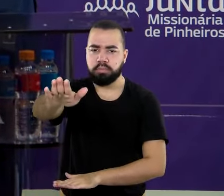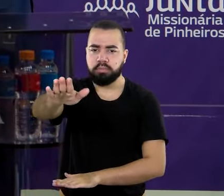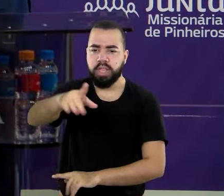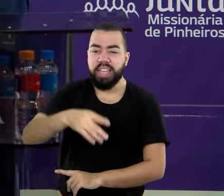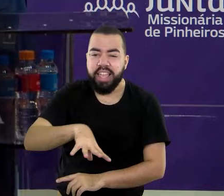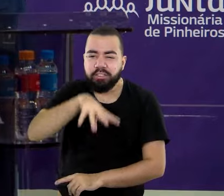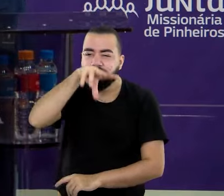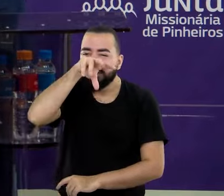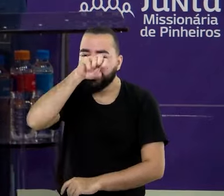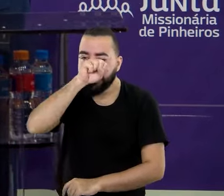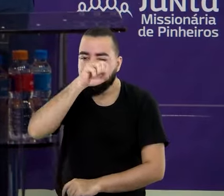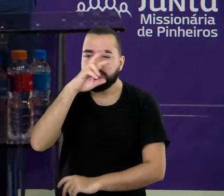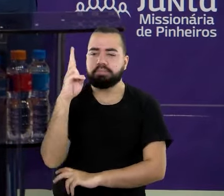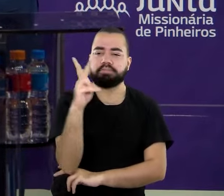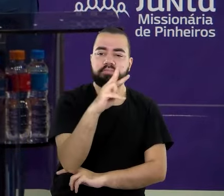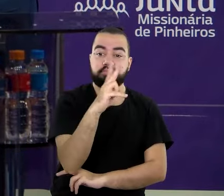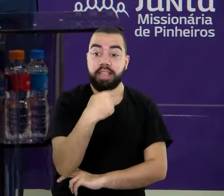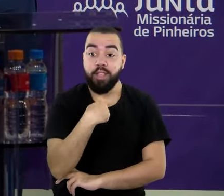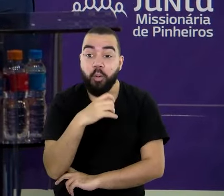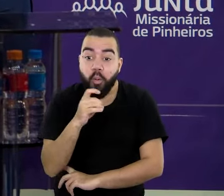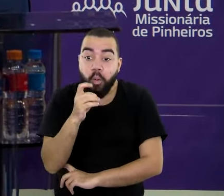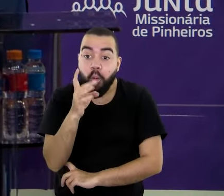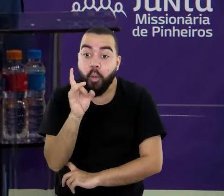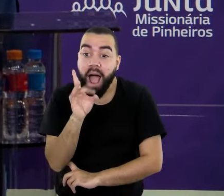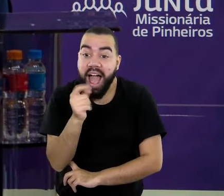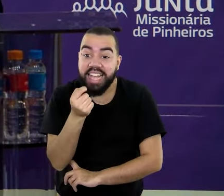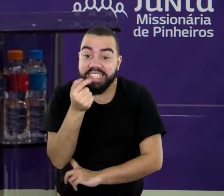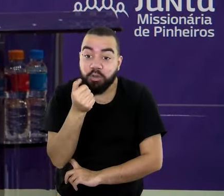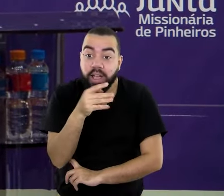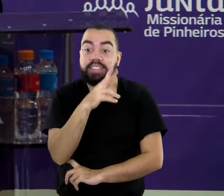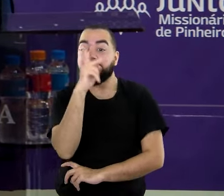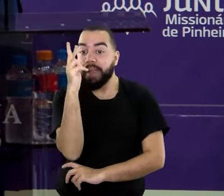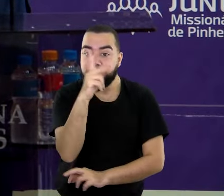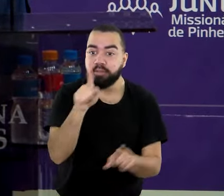cheiro estava tão forte e eu mesmo orando por ela quase fiquei bêbado.